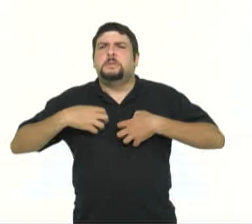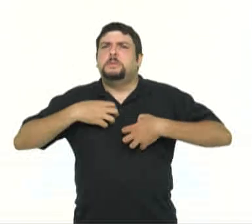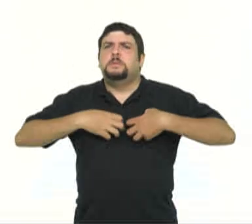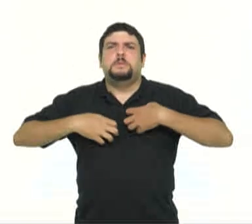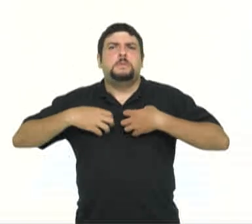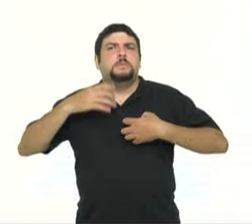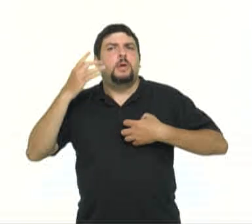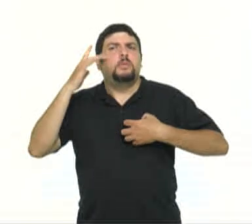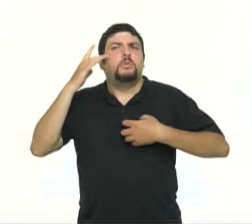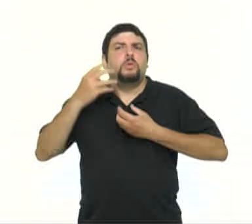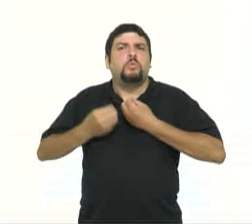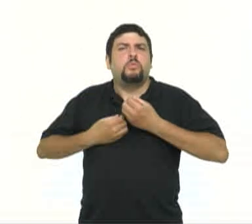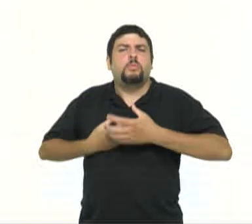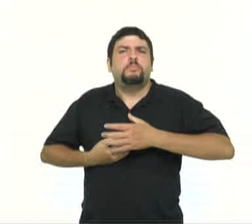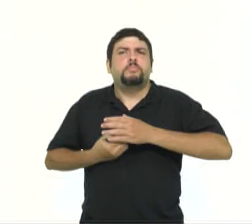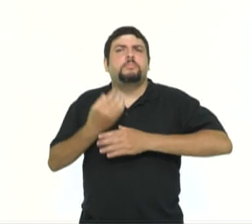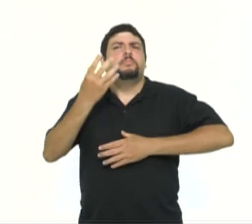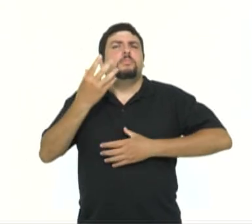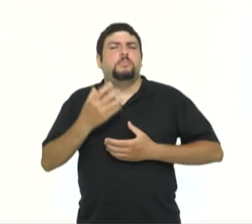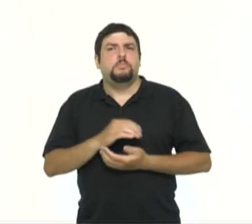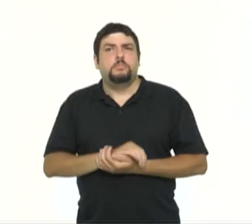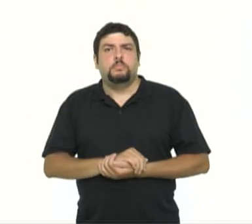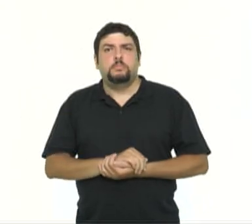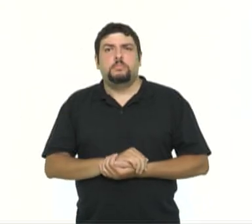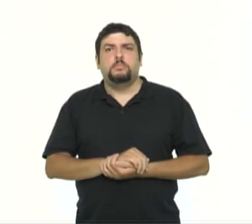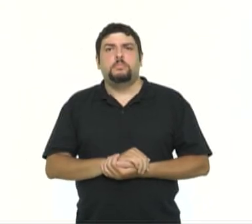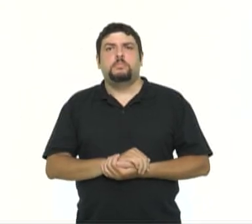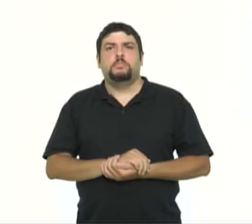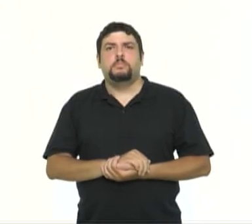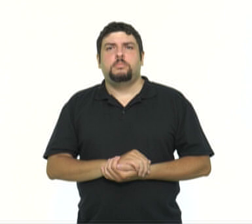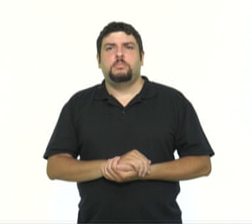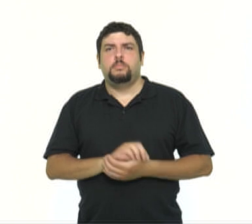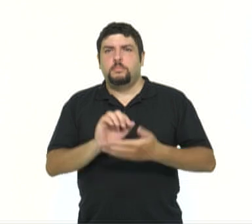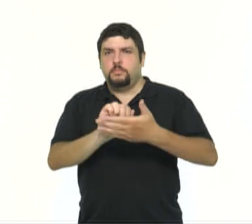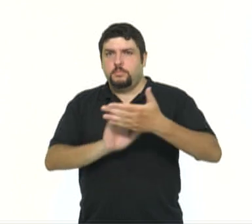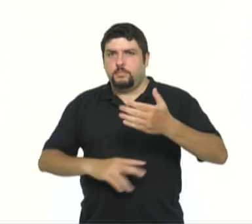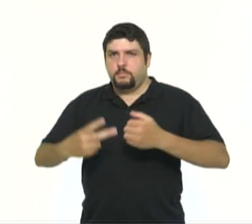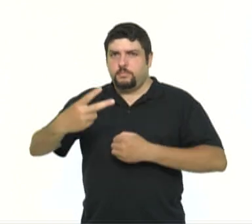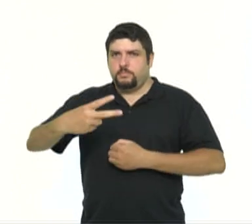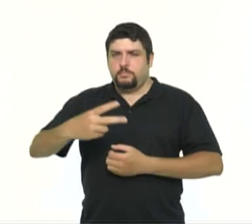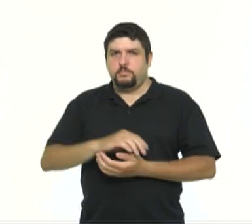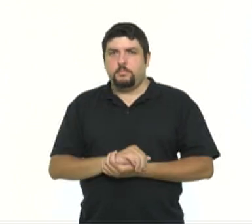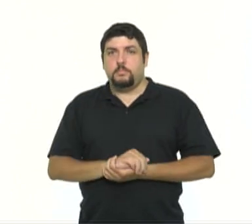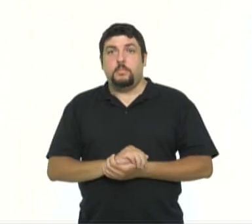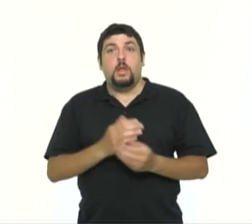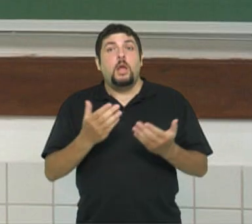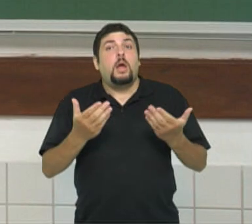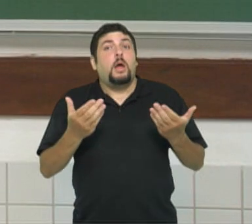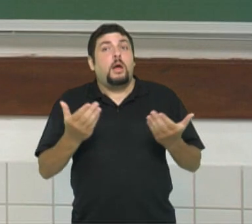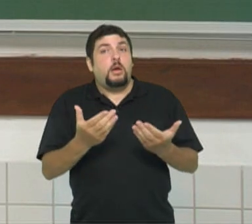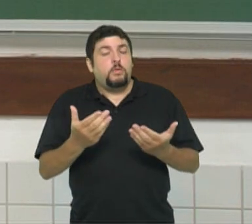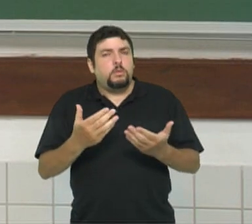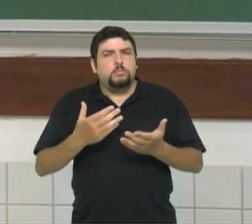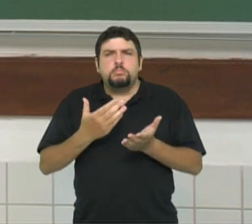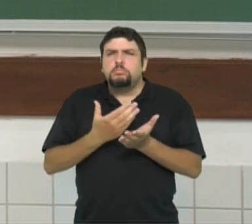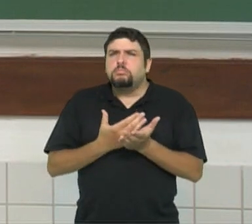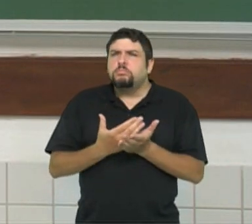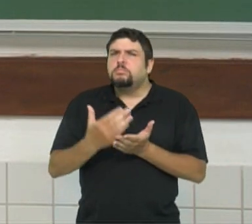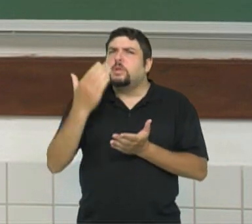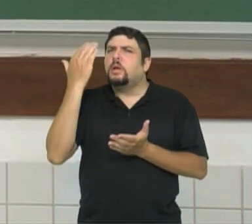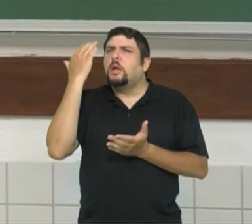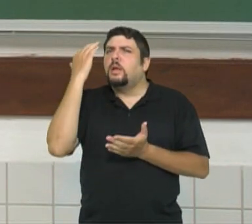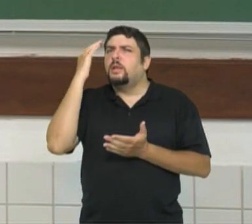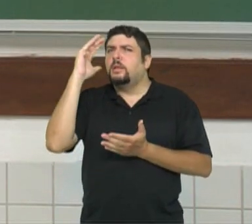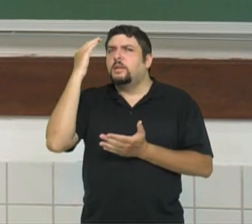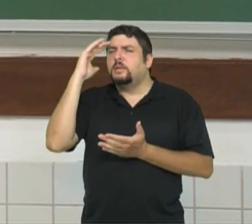onde vem nem para onde vai. Atividade 2. Agora nós vamos começar a entender por que no começo